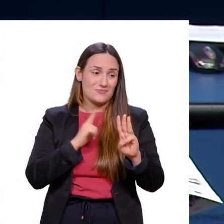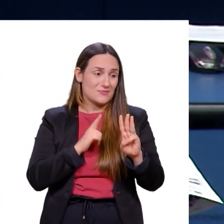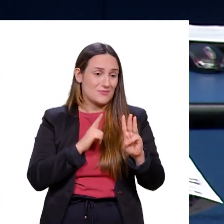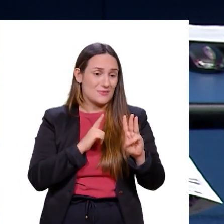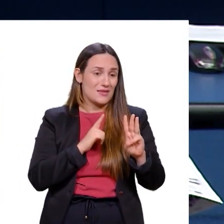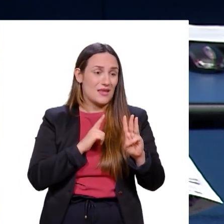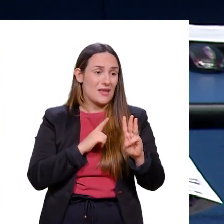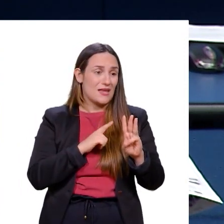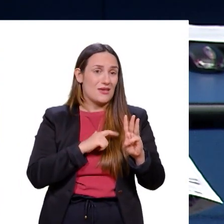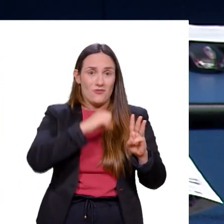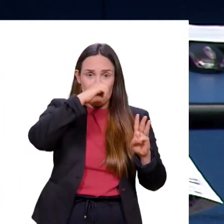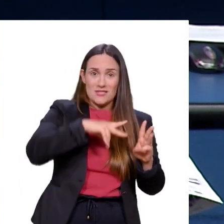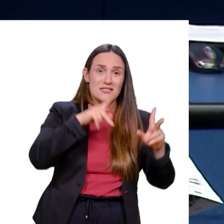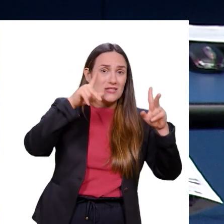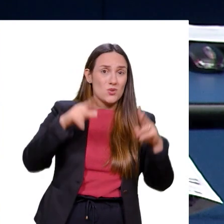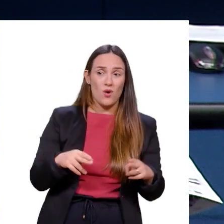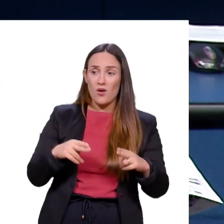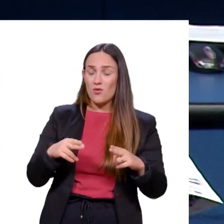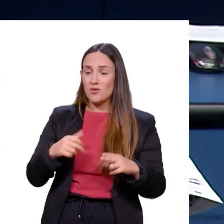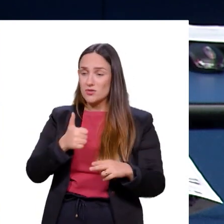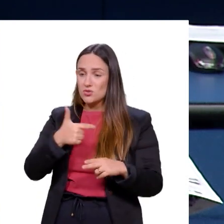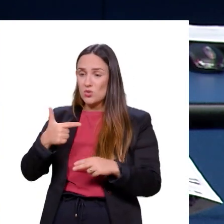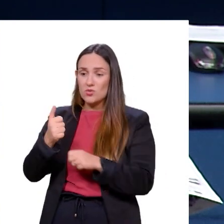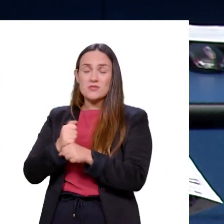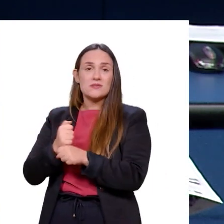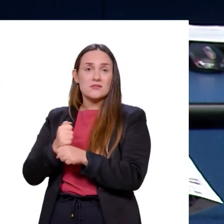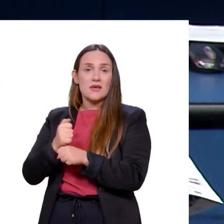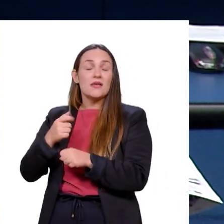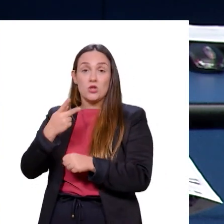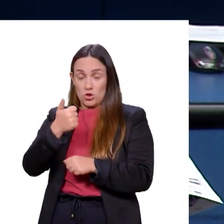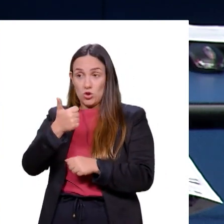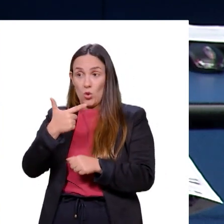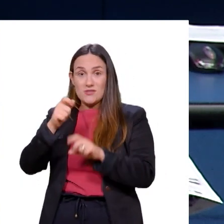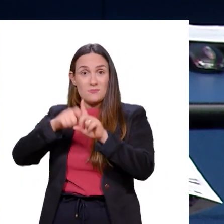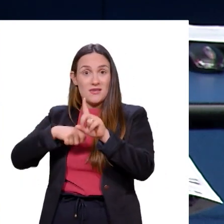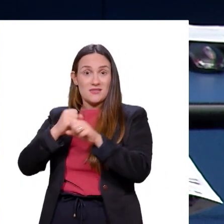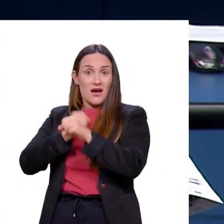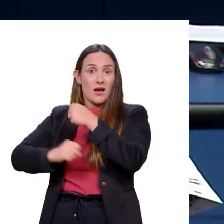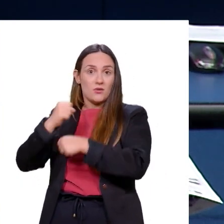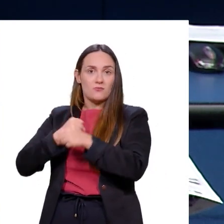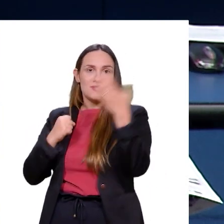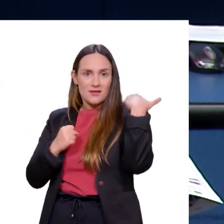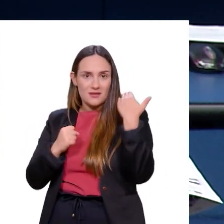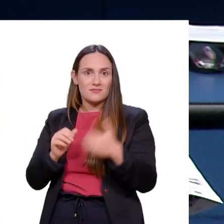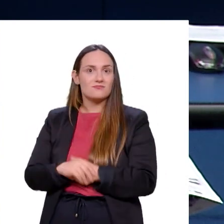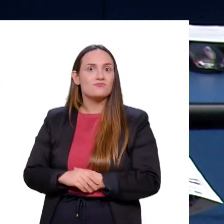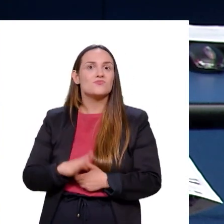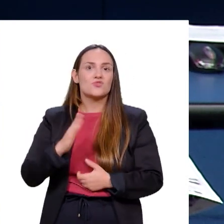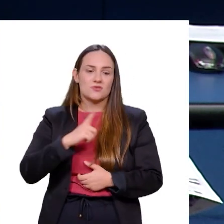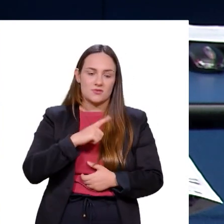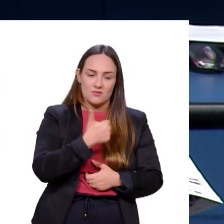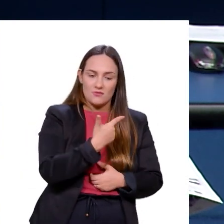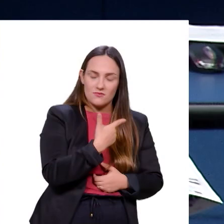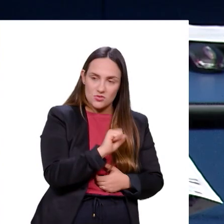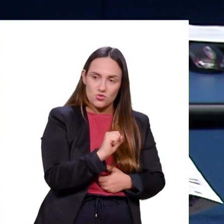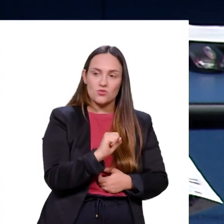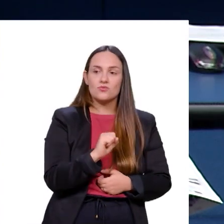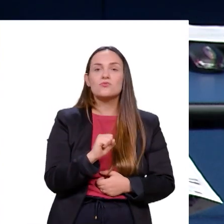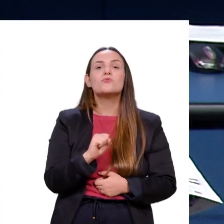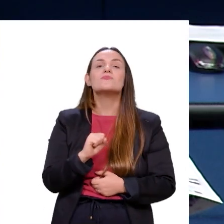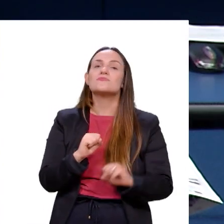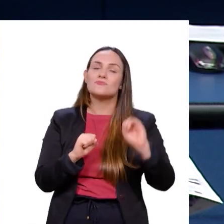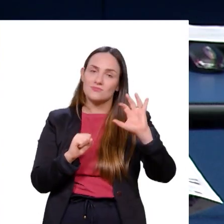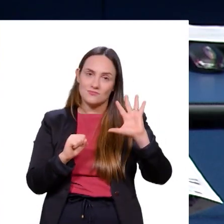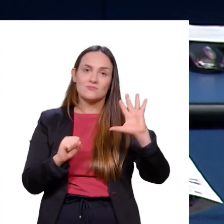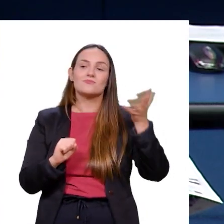registrou o mesmo número de agressões ocorridas nos 12 meses do ano passado. Foram 28 casos